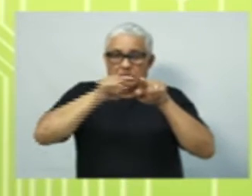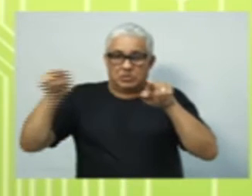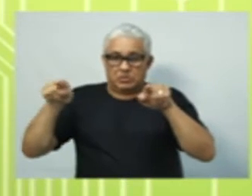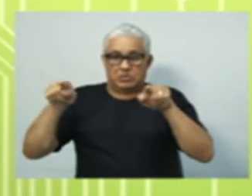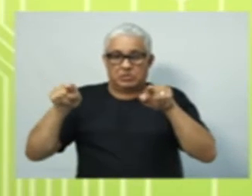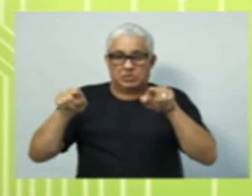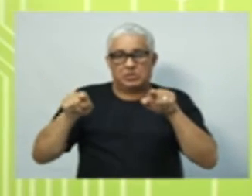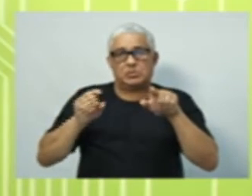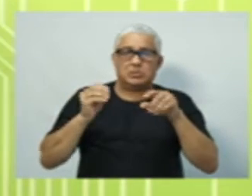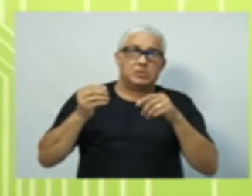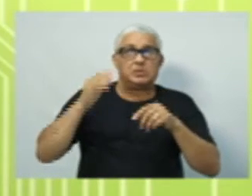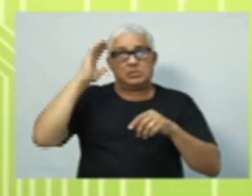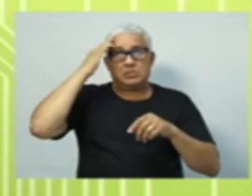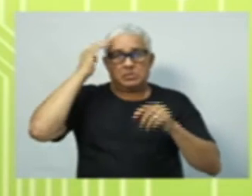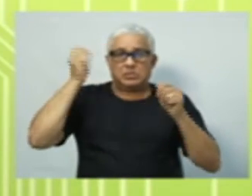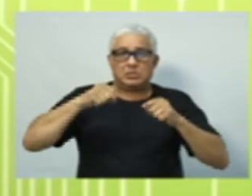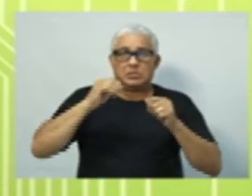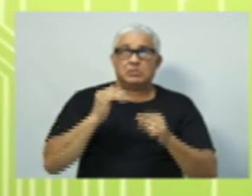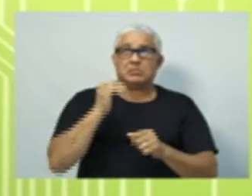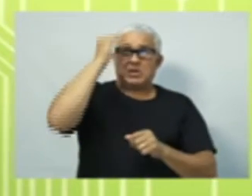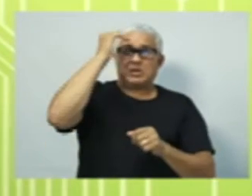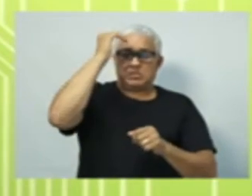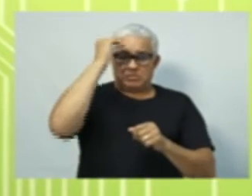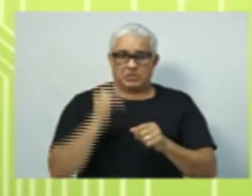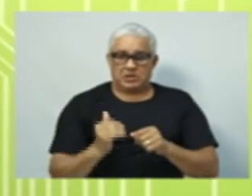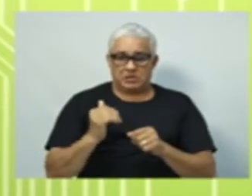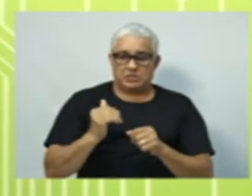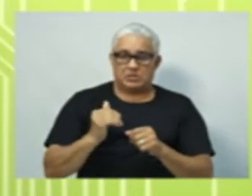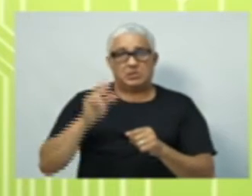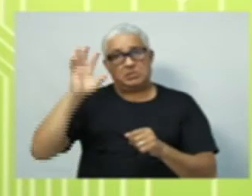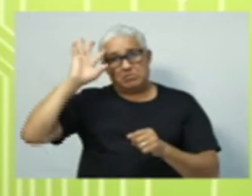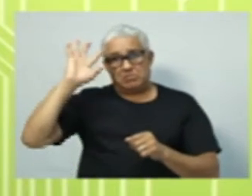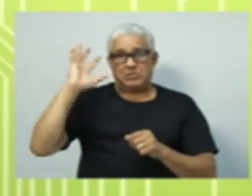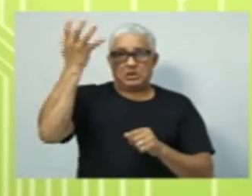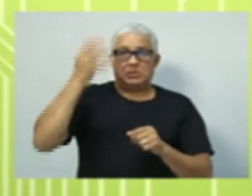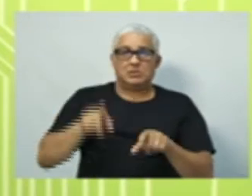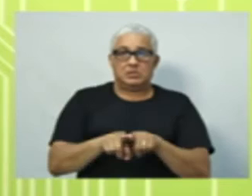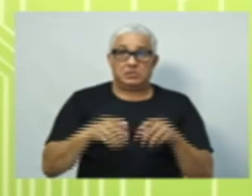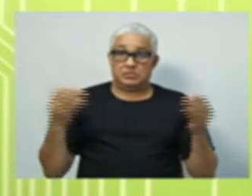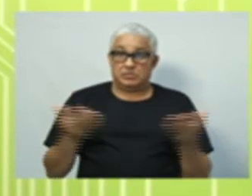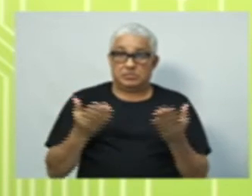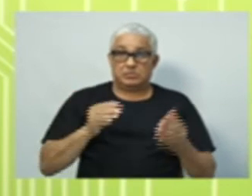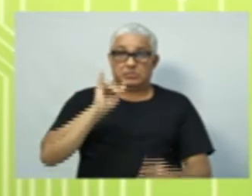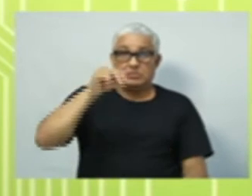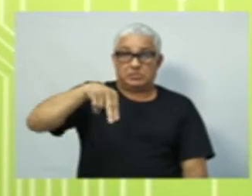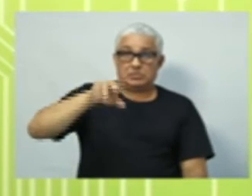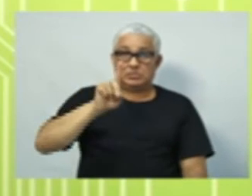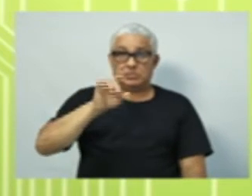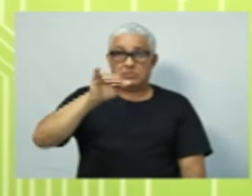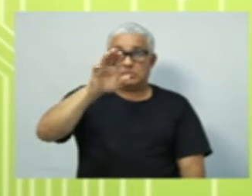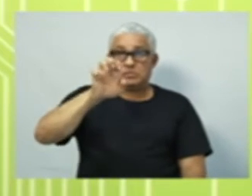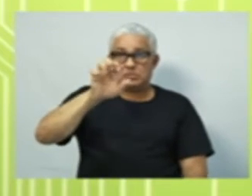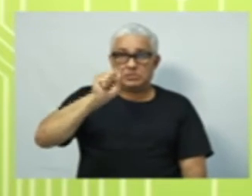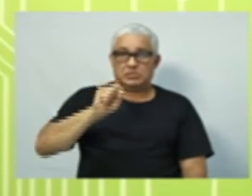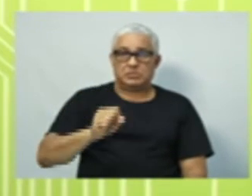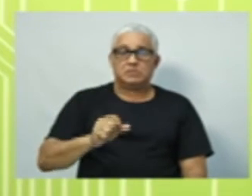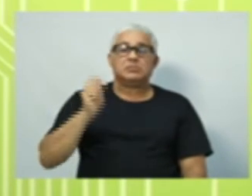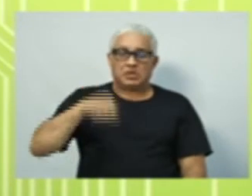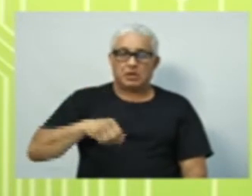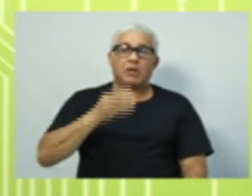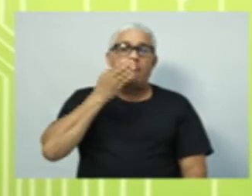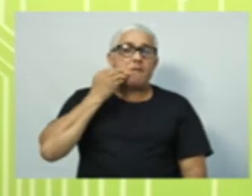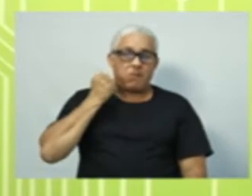norte do que aumentou mais do que diminuiu para você tomar a decisão mas agora nos índices é que você consegue extrair